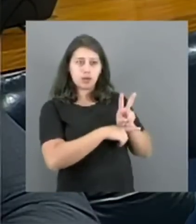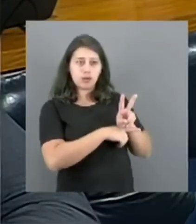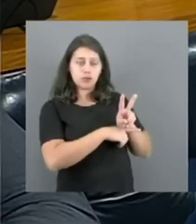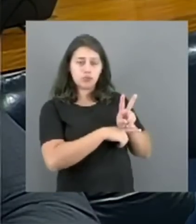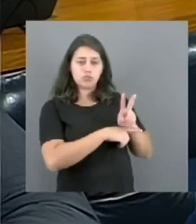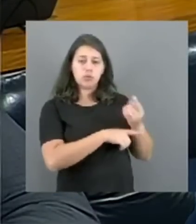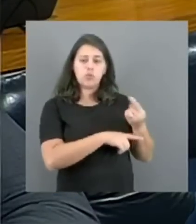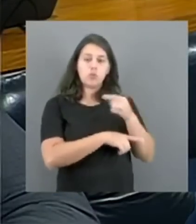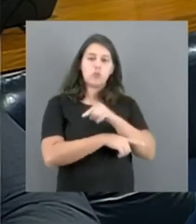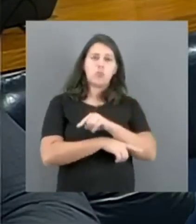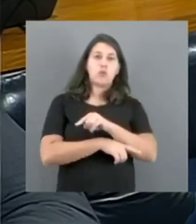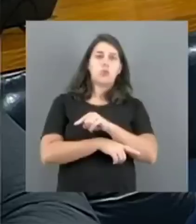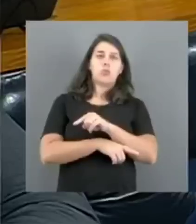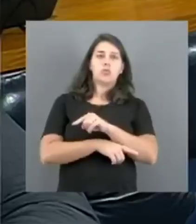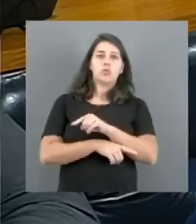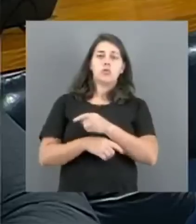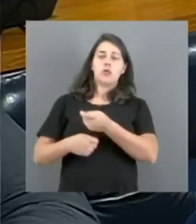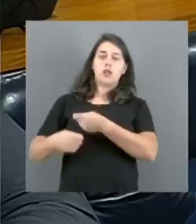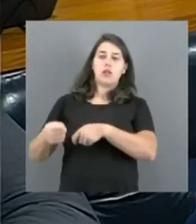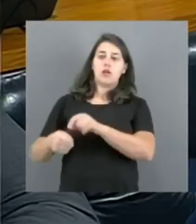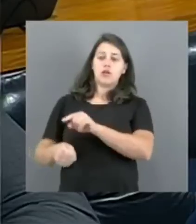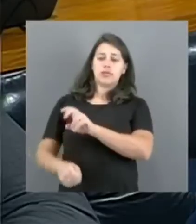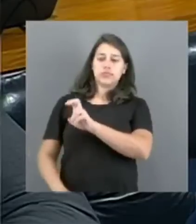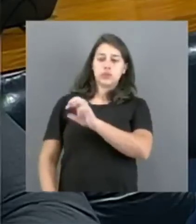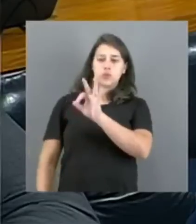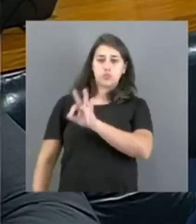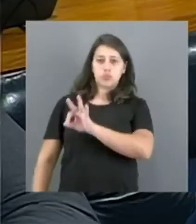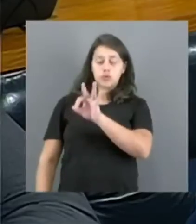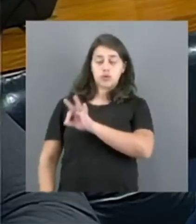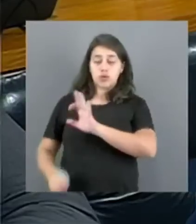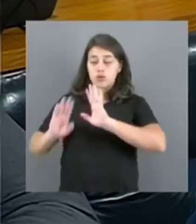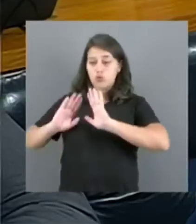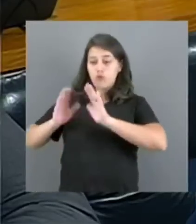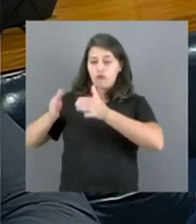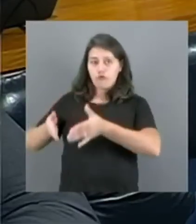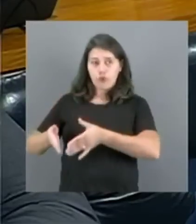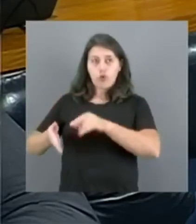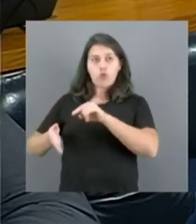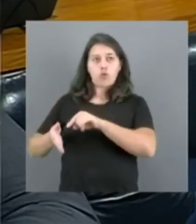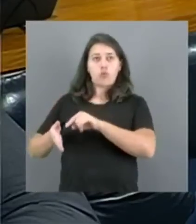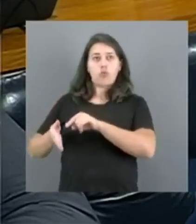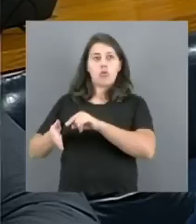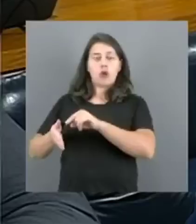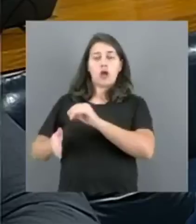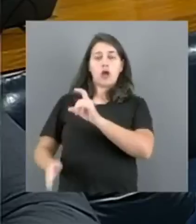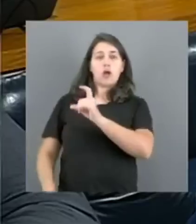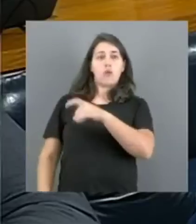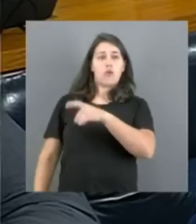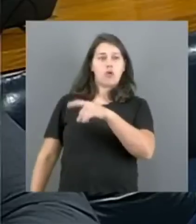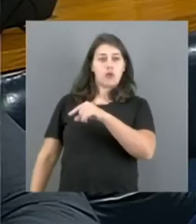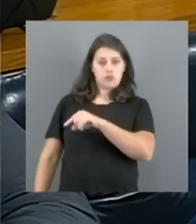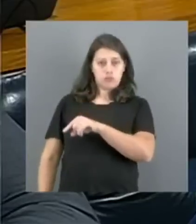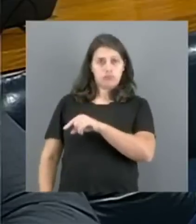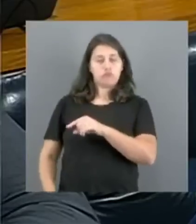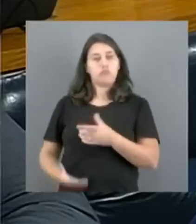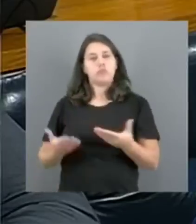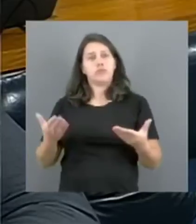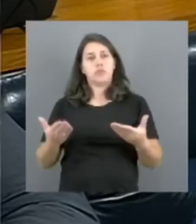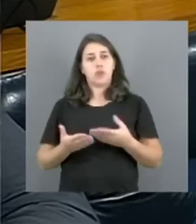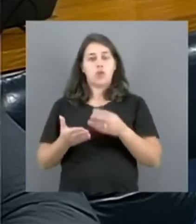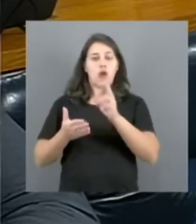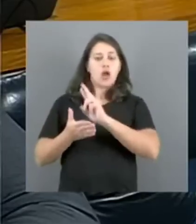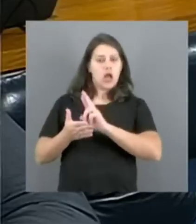e o arrendamento mercantis e 5% destinado exclusivamente ao cartão. Então, o